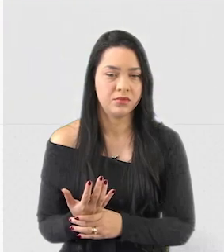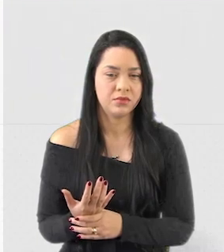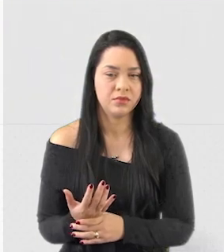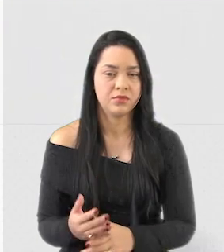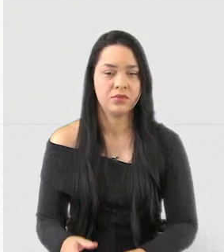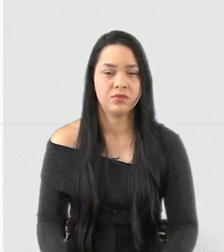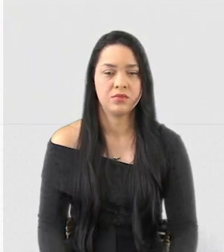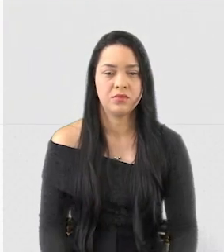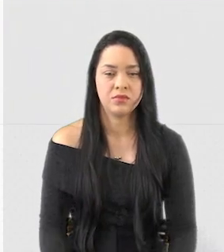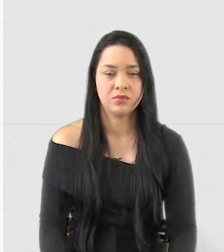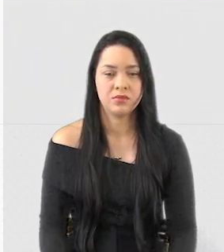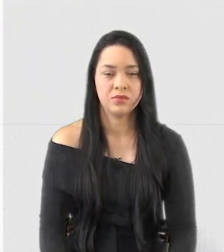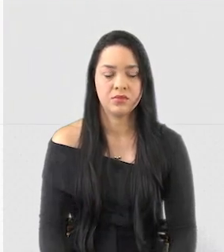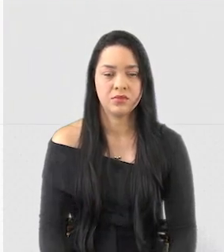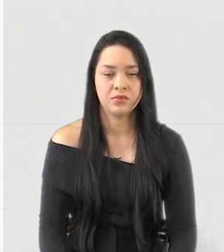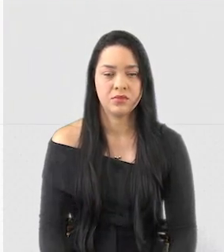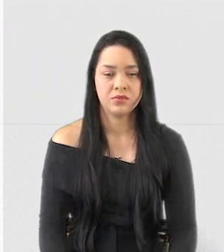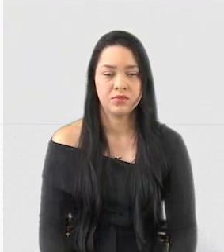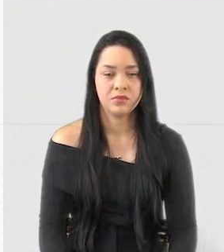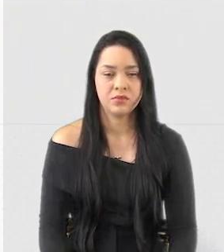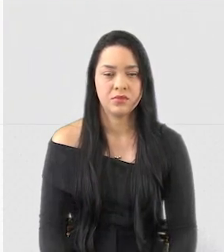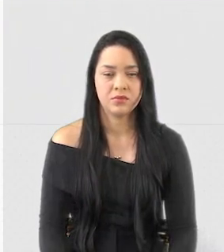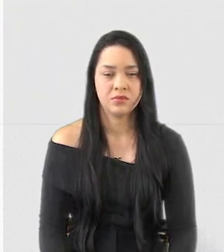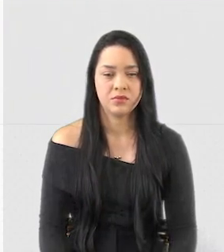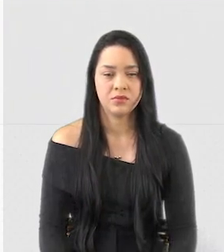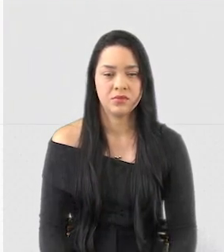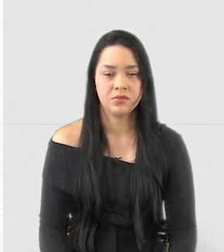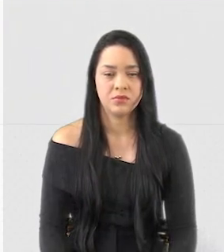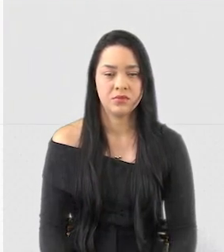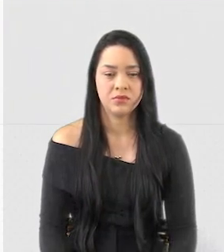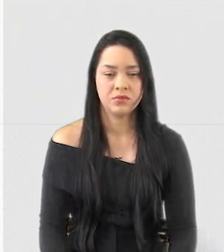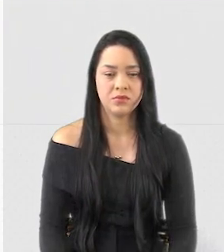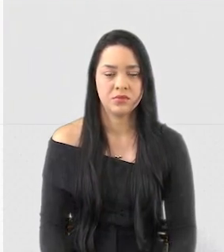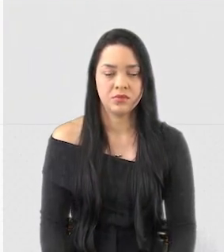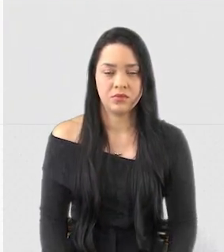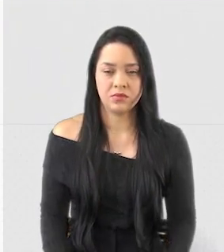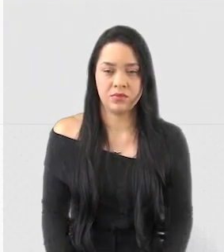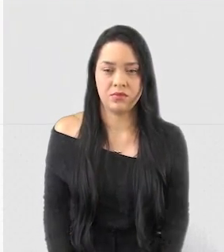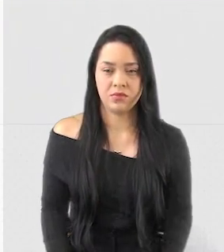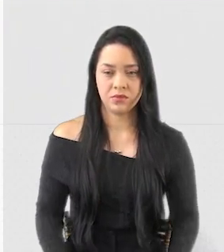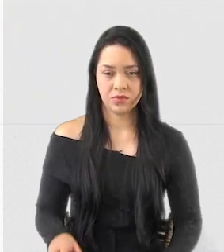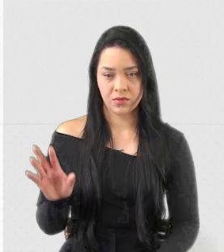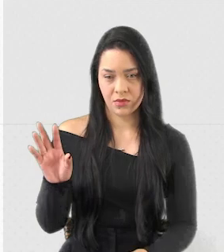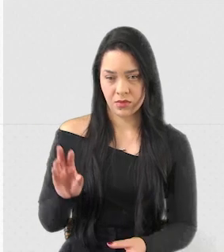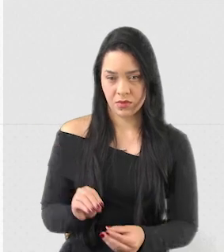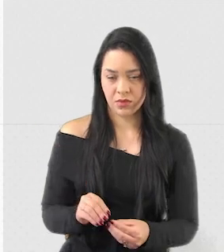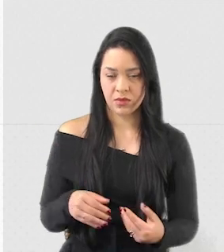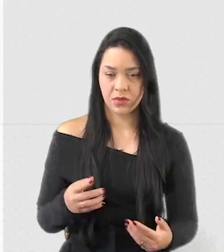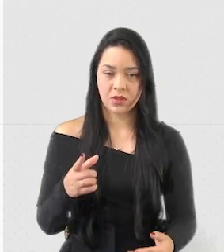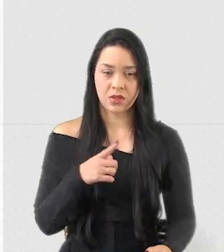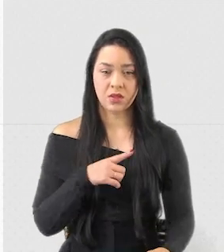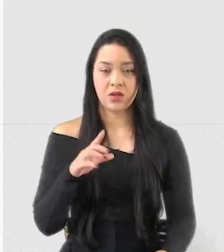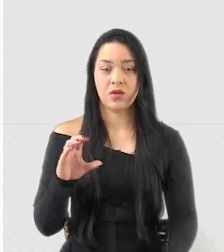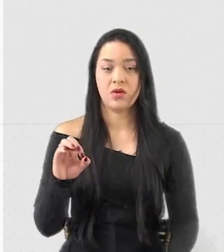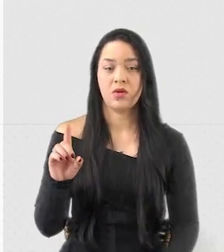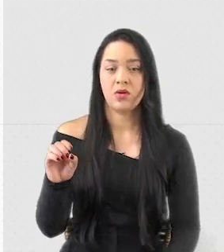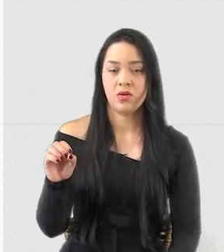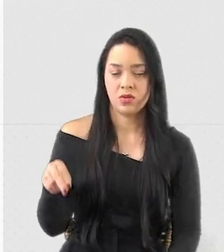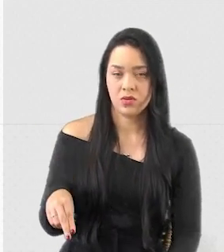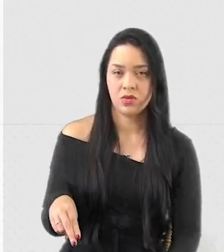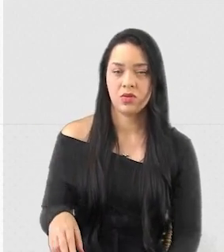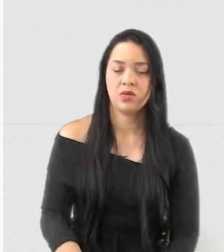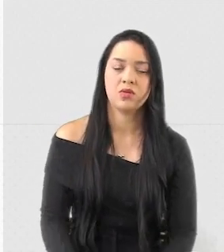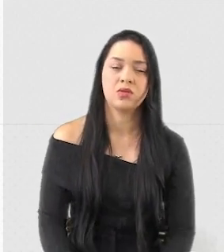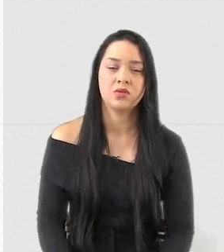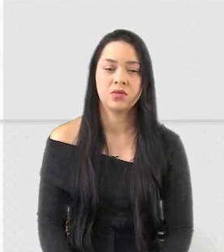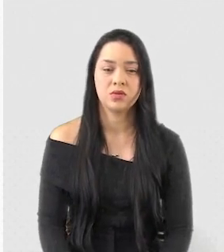de interesse, tá? Então, eu trouxe para vocês aqui, ó, de forma resumida. Então, a gente tem os códons, as trincas de códons,